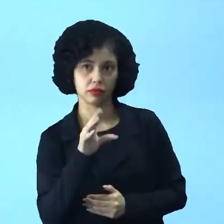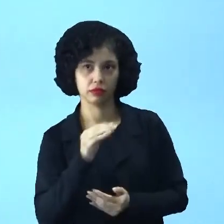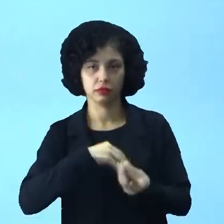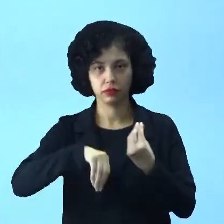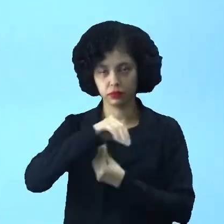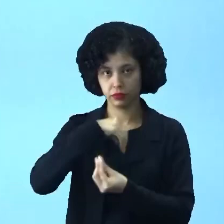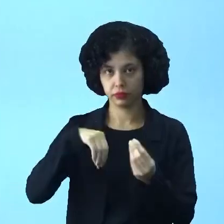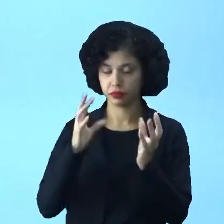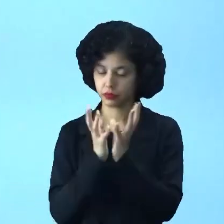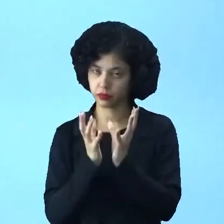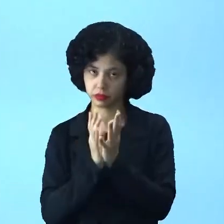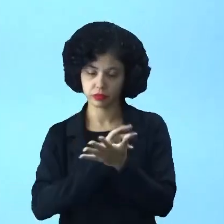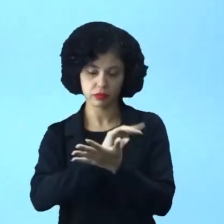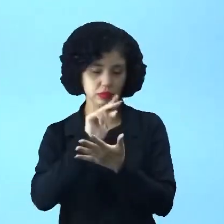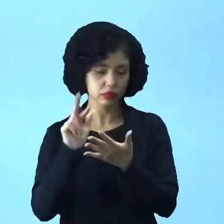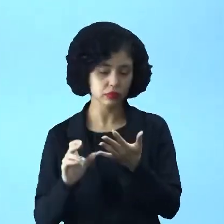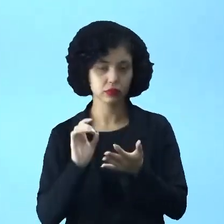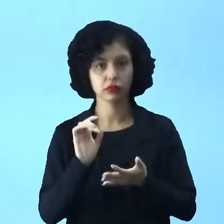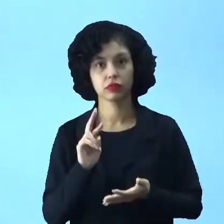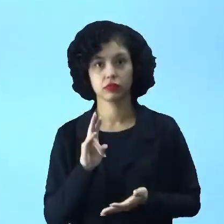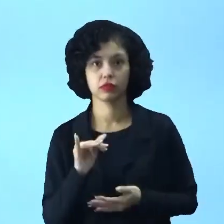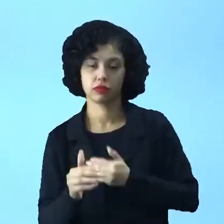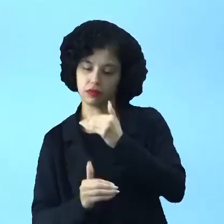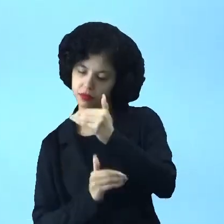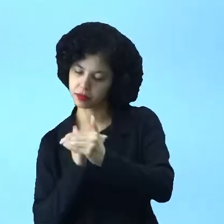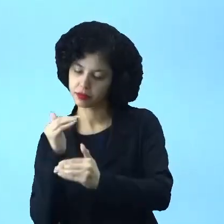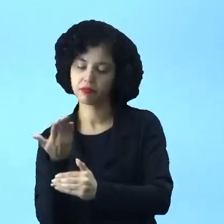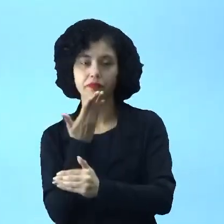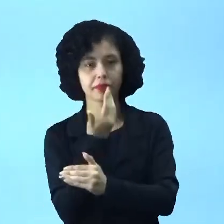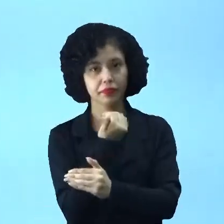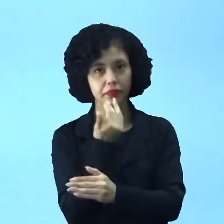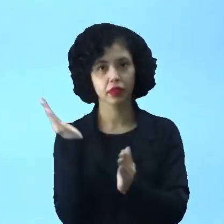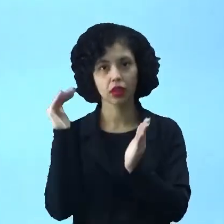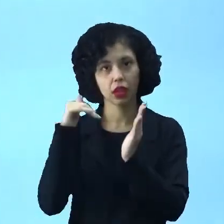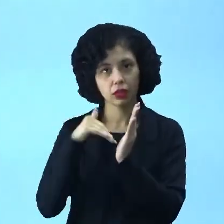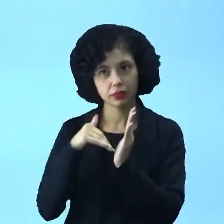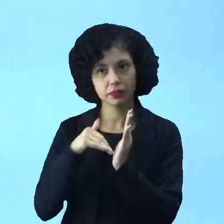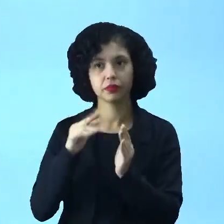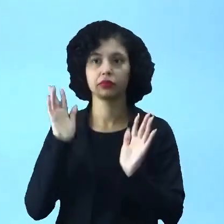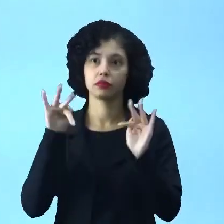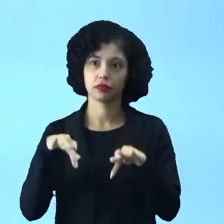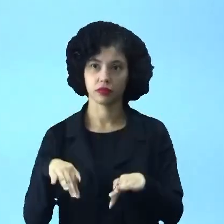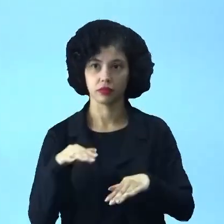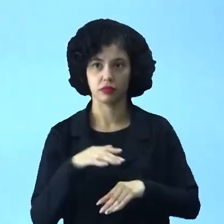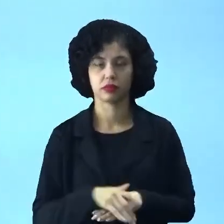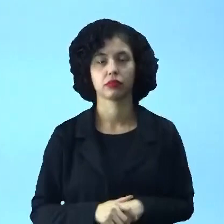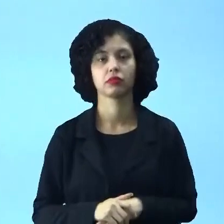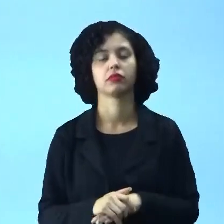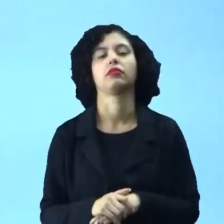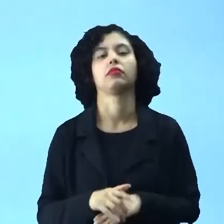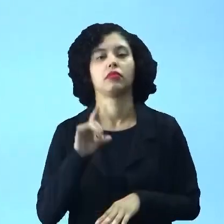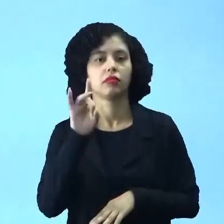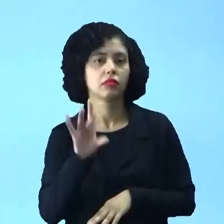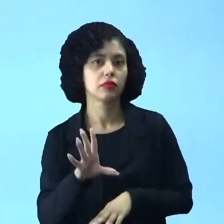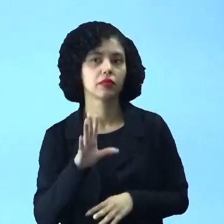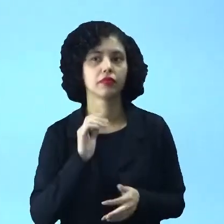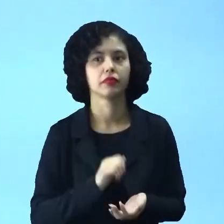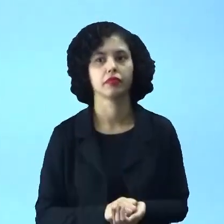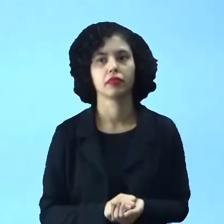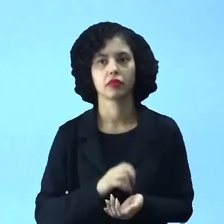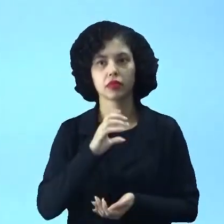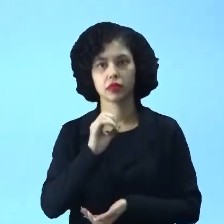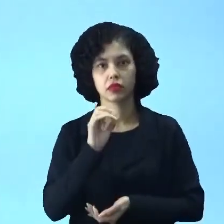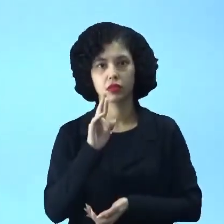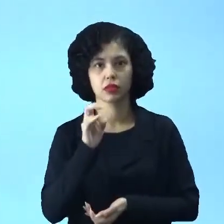aí um conjunto de vários órgãos, né, que vão processar esse alimento até chegar ao seu destino final. E aí não é só esses